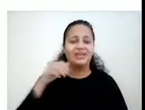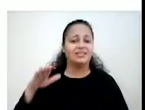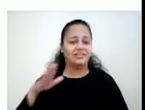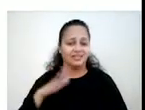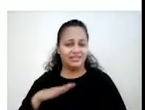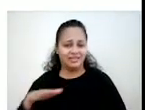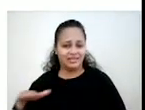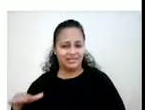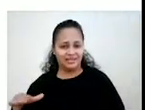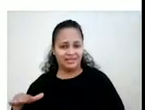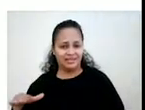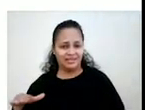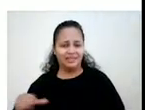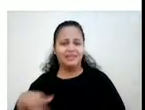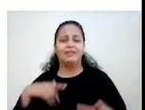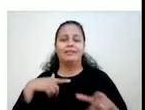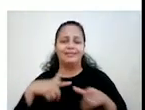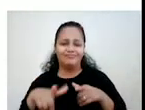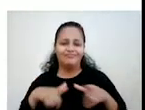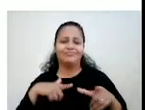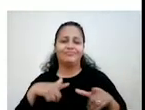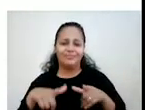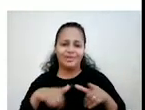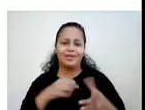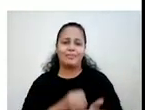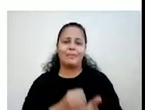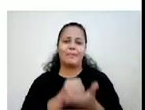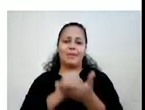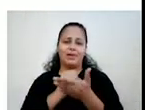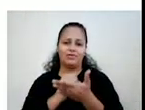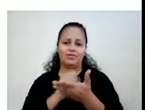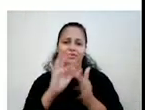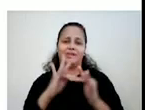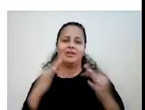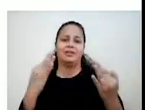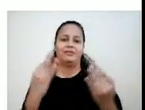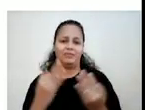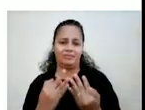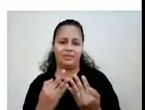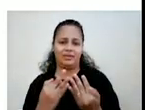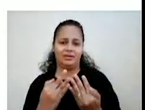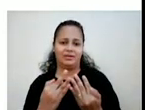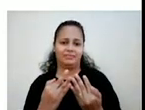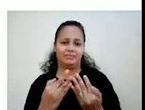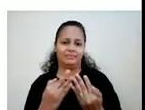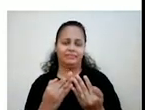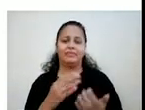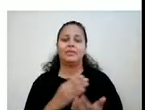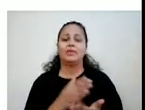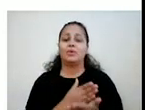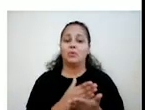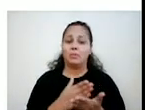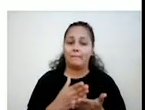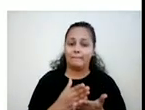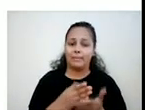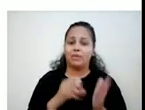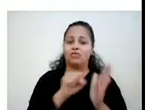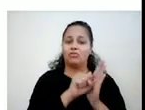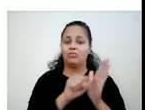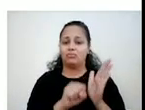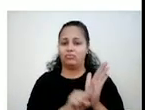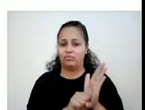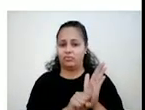e crianças eram obrigados a trabalhar para ajudar no sustento da família, certo? No início do